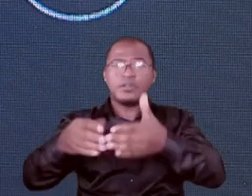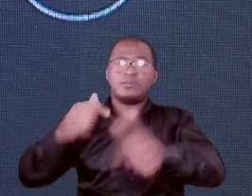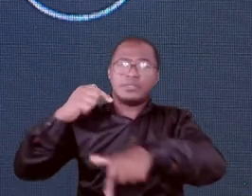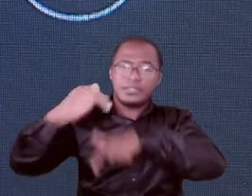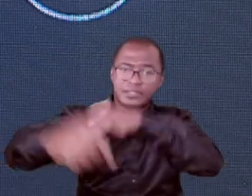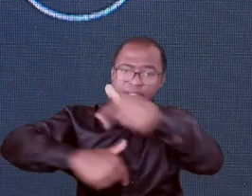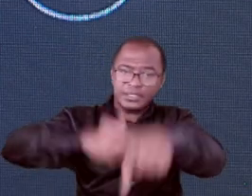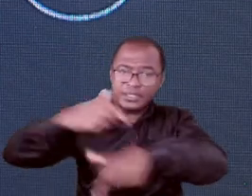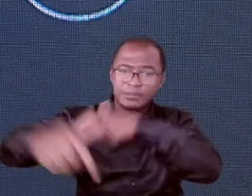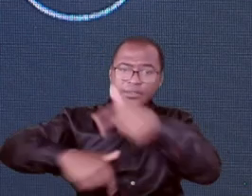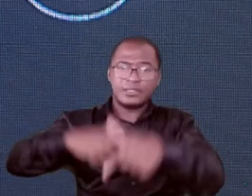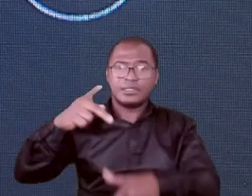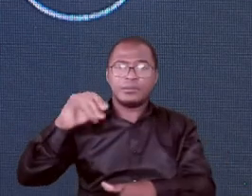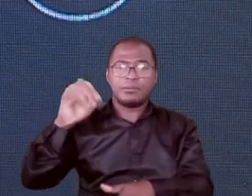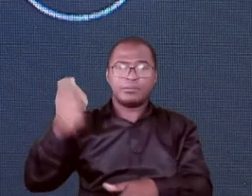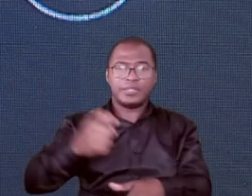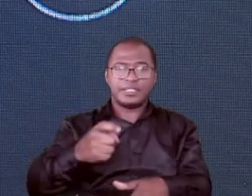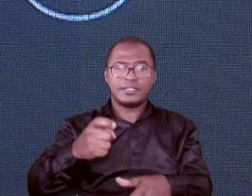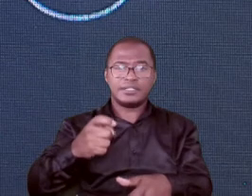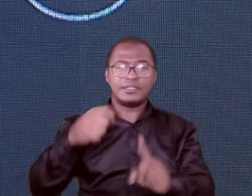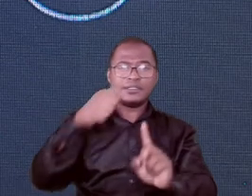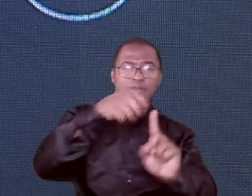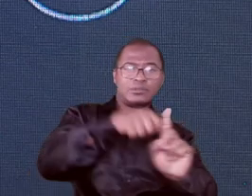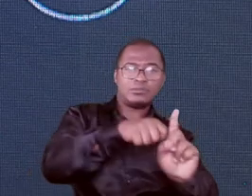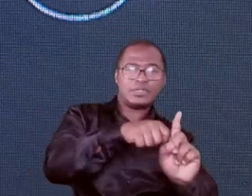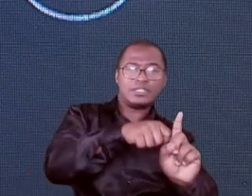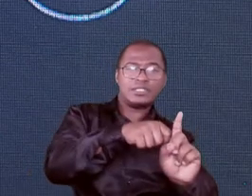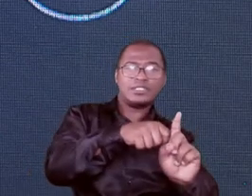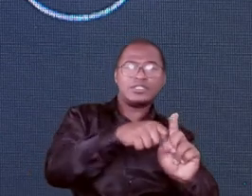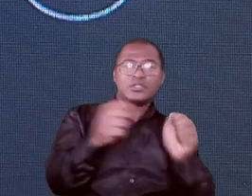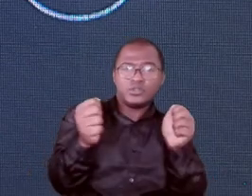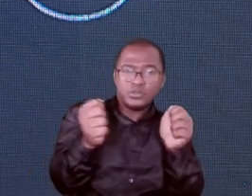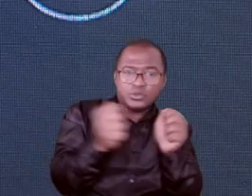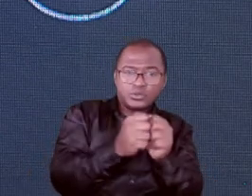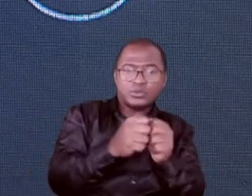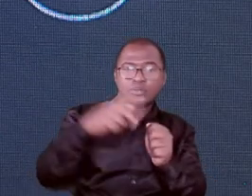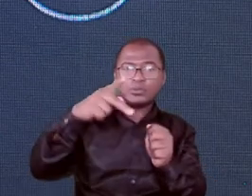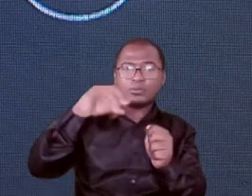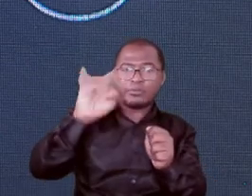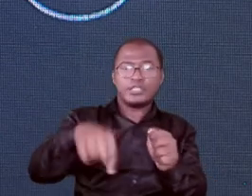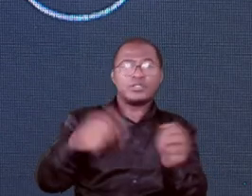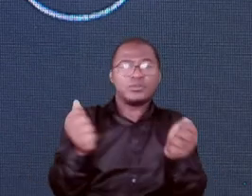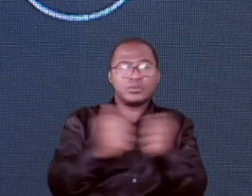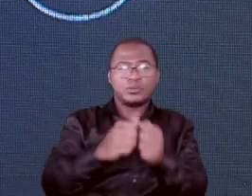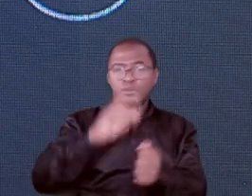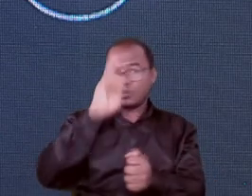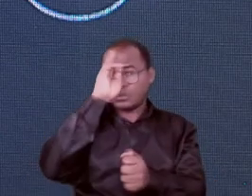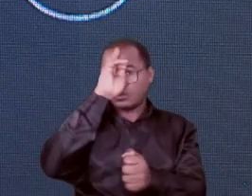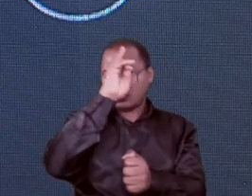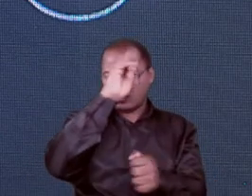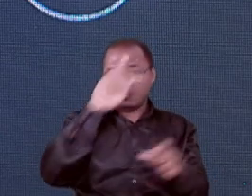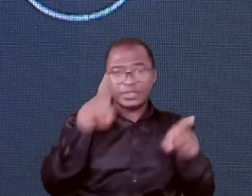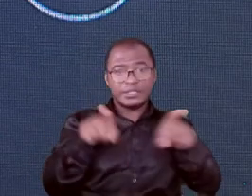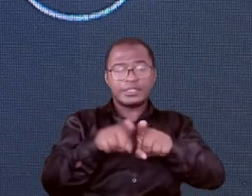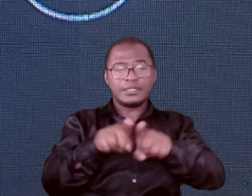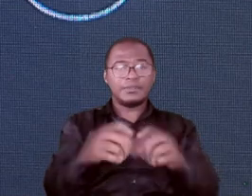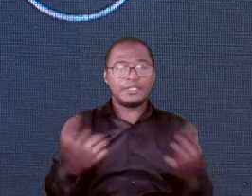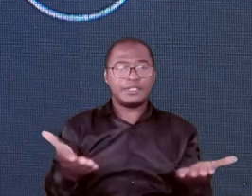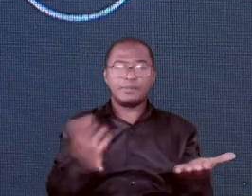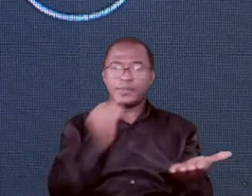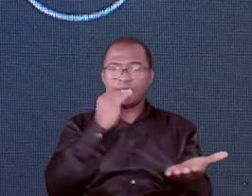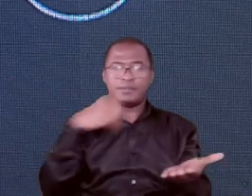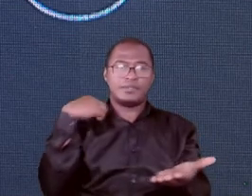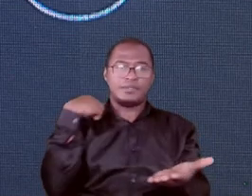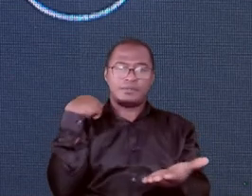no meio do lançamento do pixels a gente lançou junto com o Uber aqui então se você uma viagem de Uber e todo